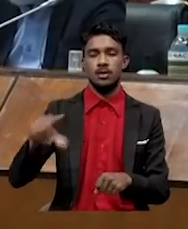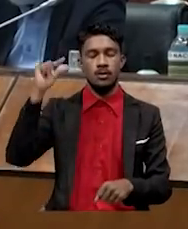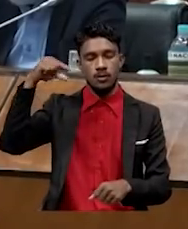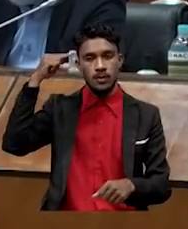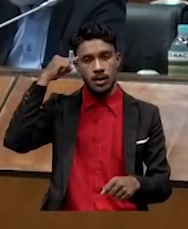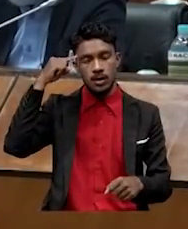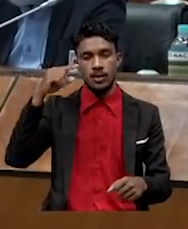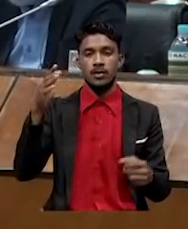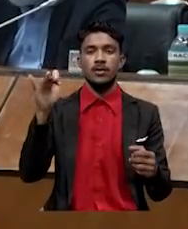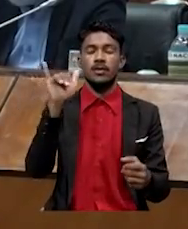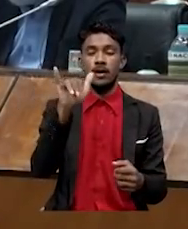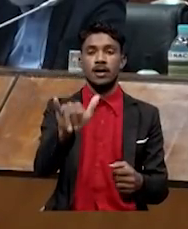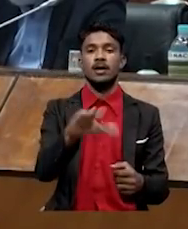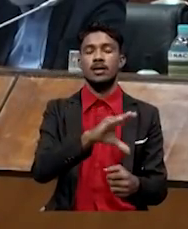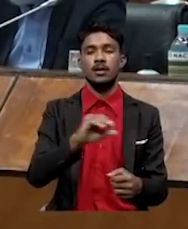existência nebe